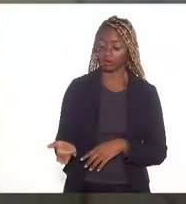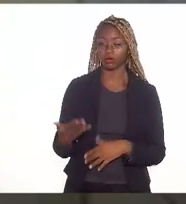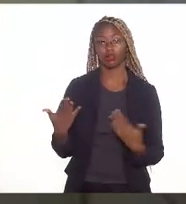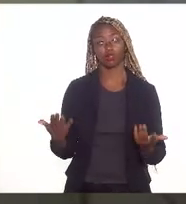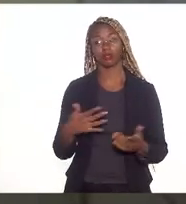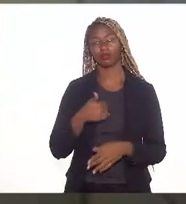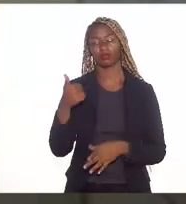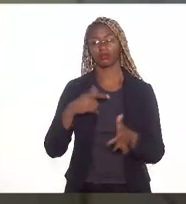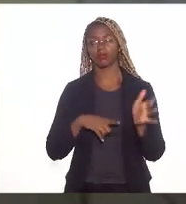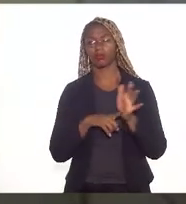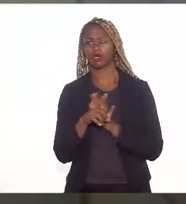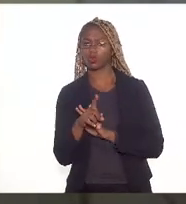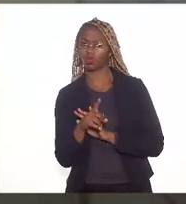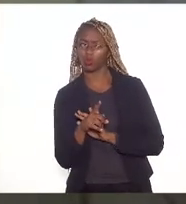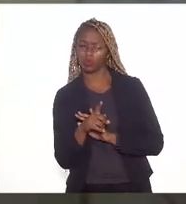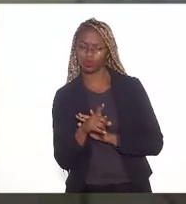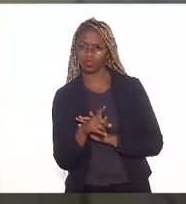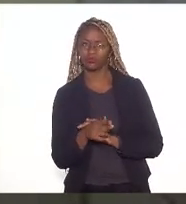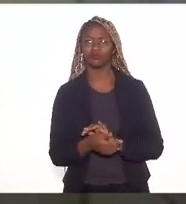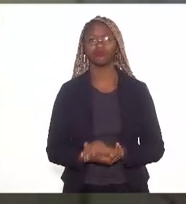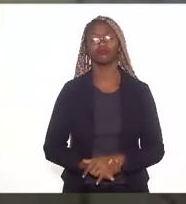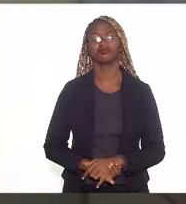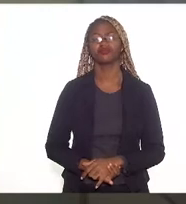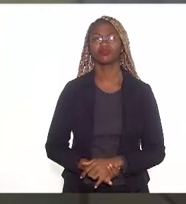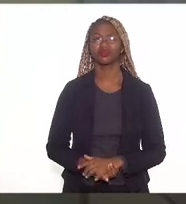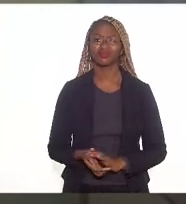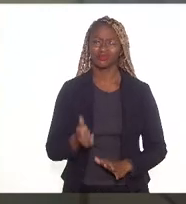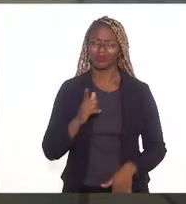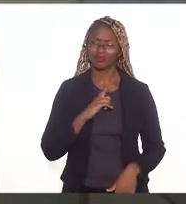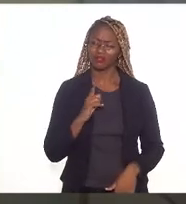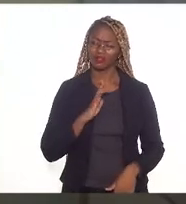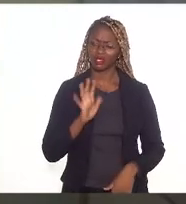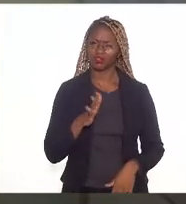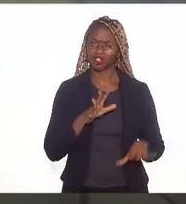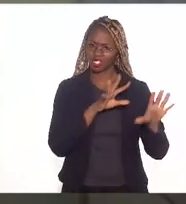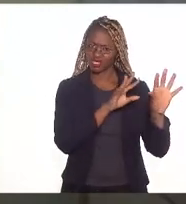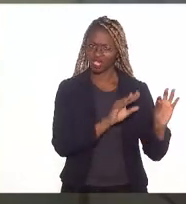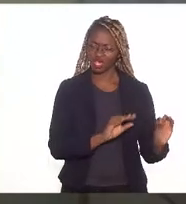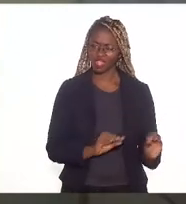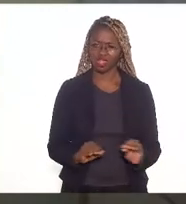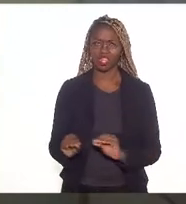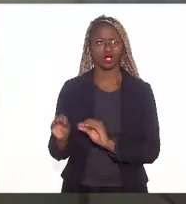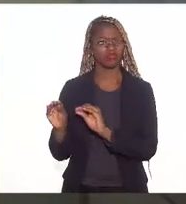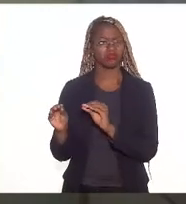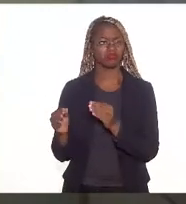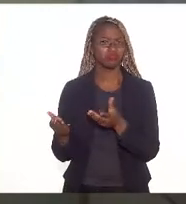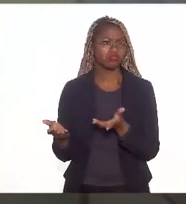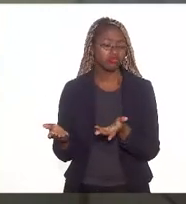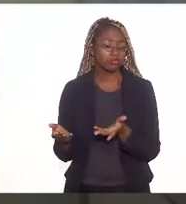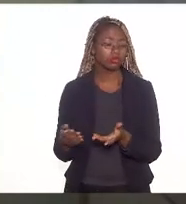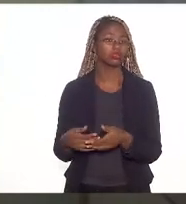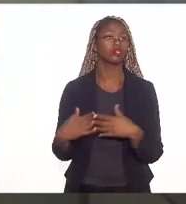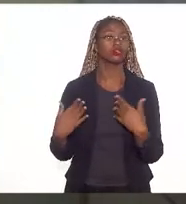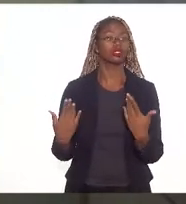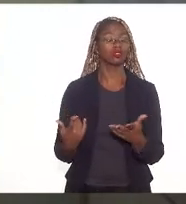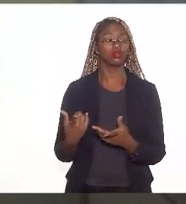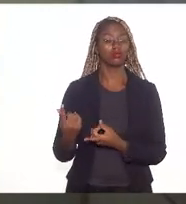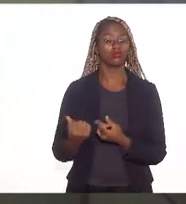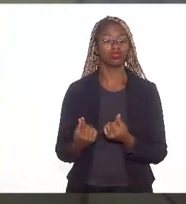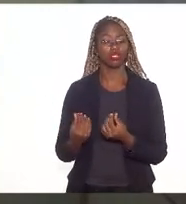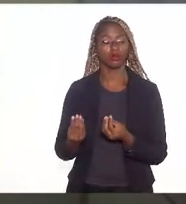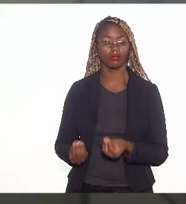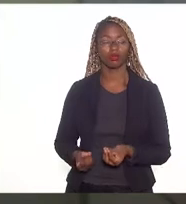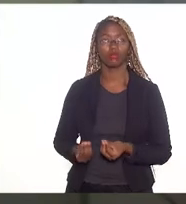que eu faço agora, senhoria, é se já houve essa transferência e qual foi o montante que será